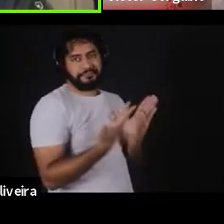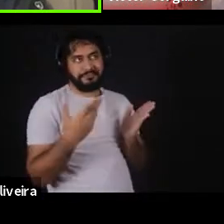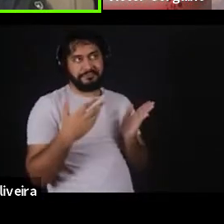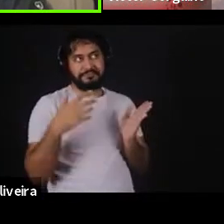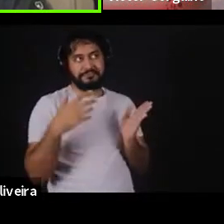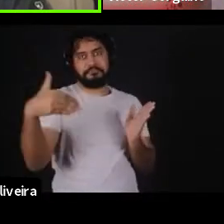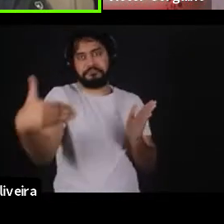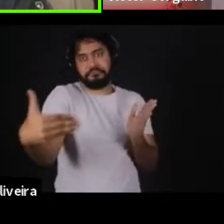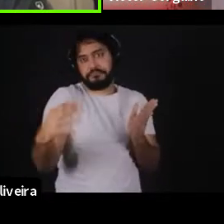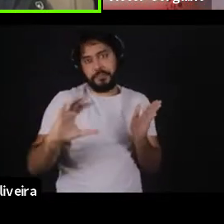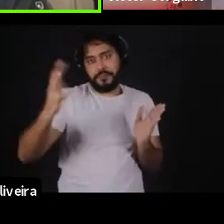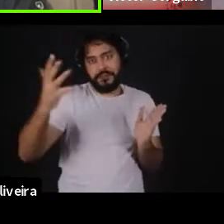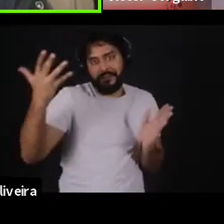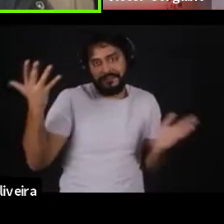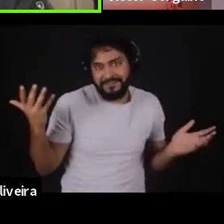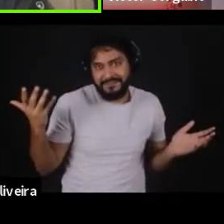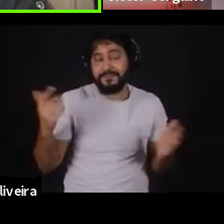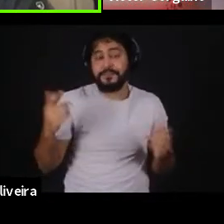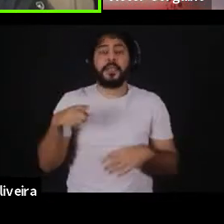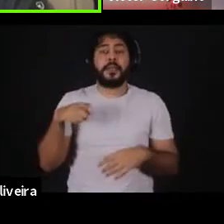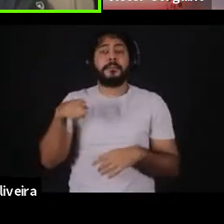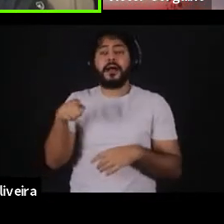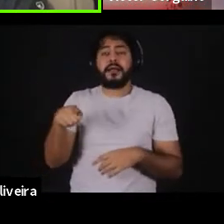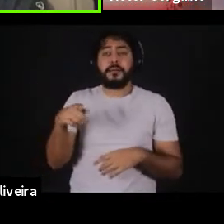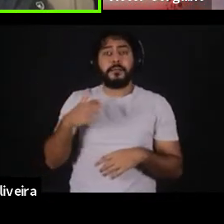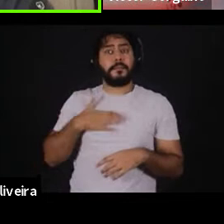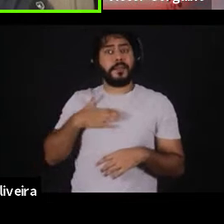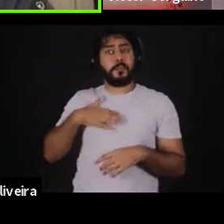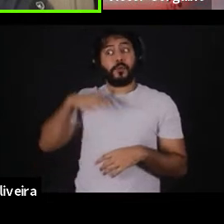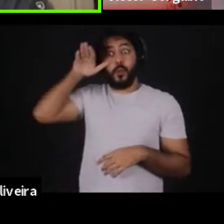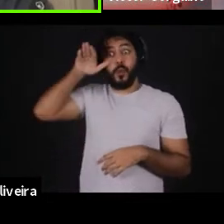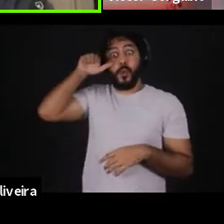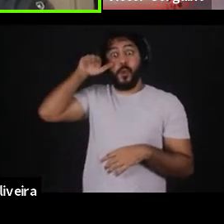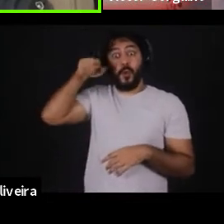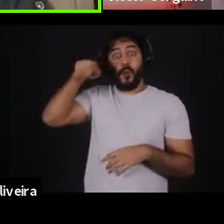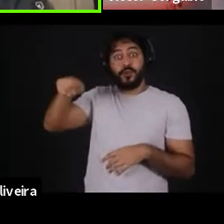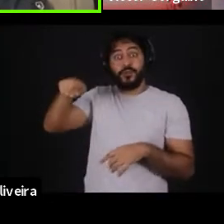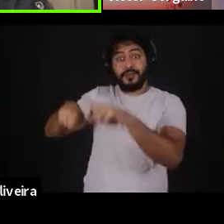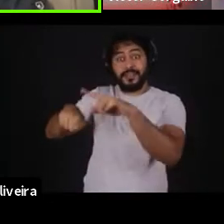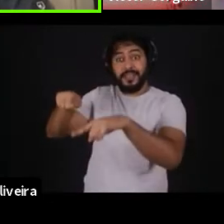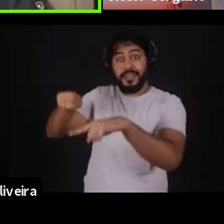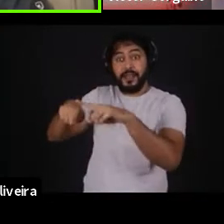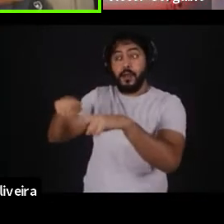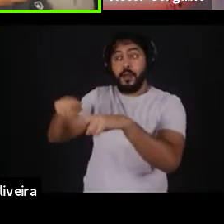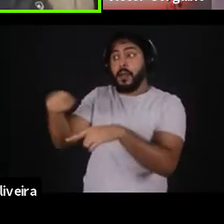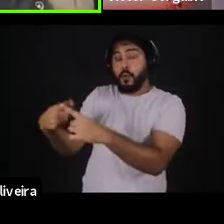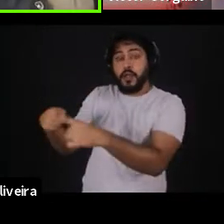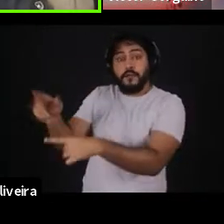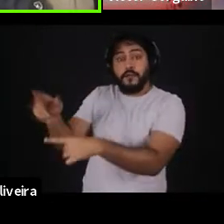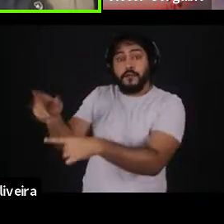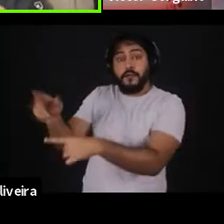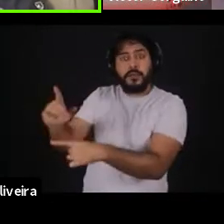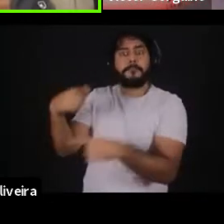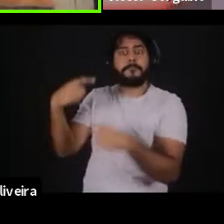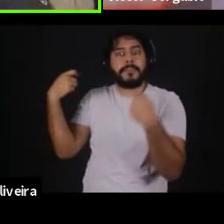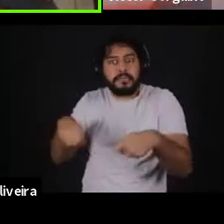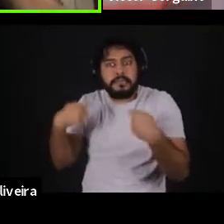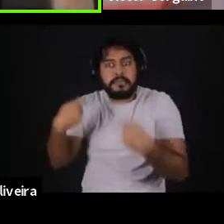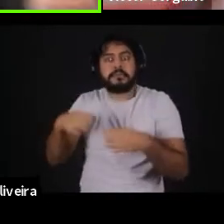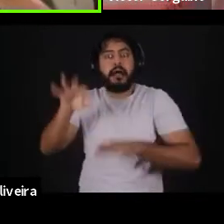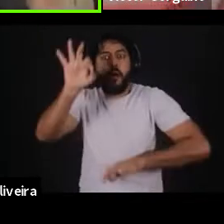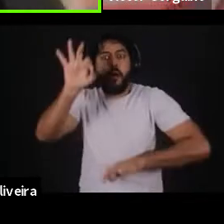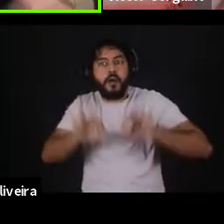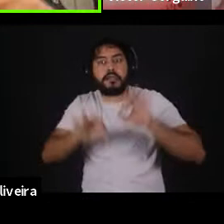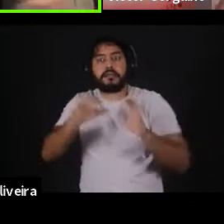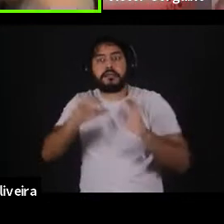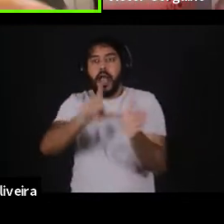assim, esse objeto, porque um filme ele necessita planejamento por causa da equipe, né?